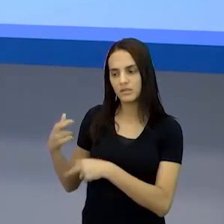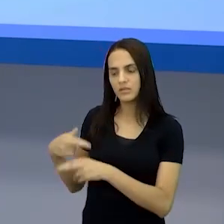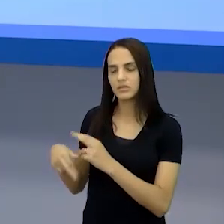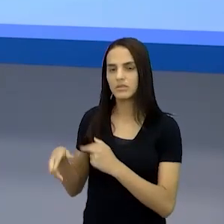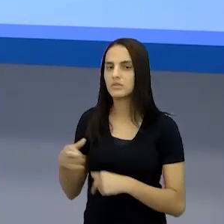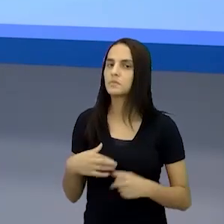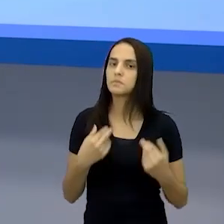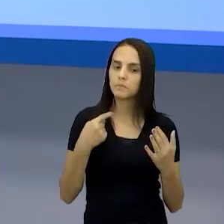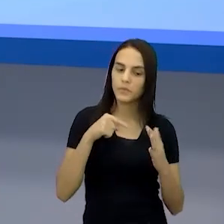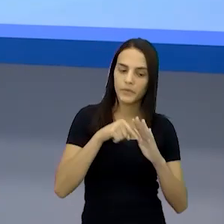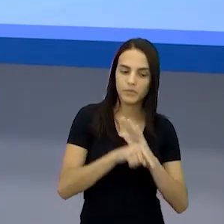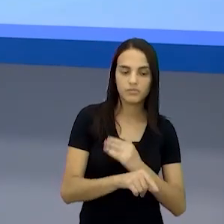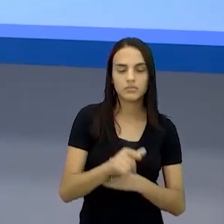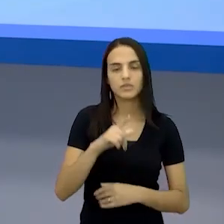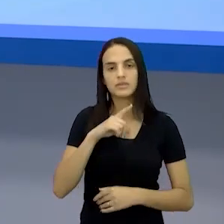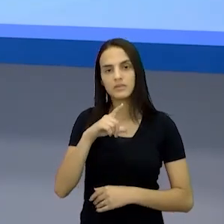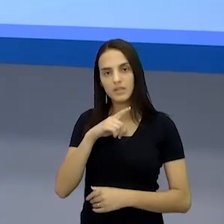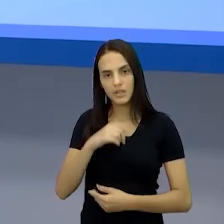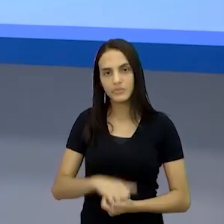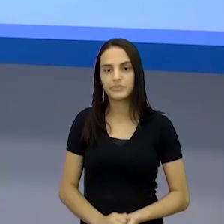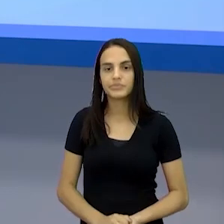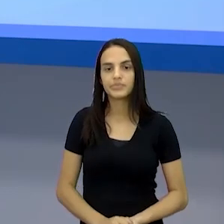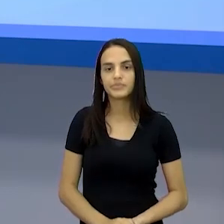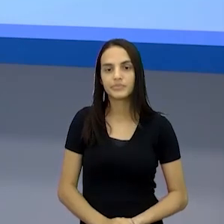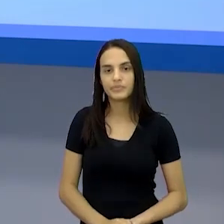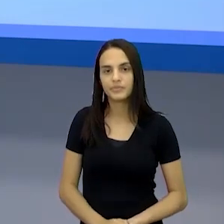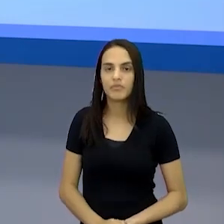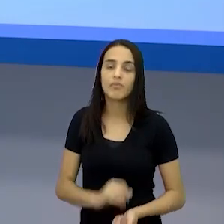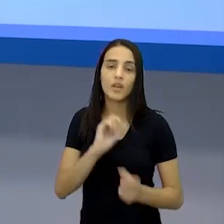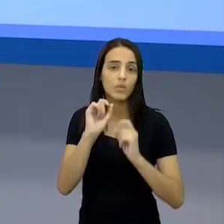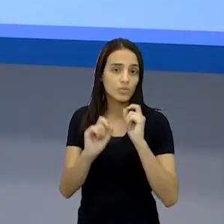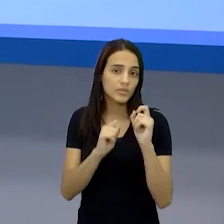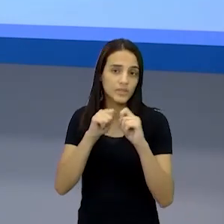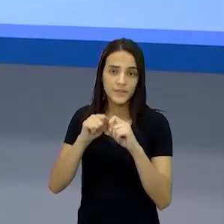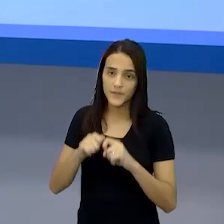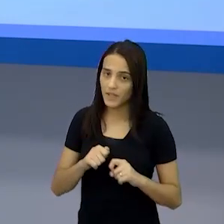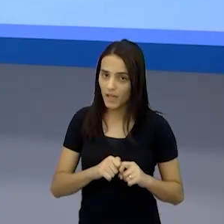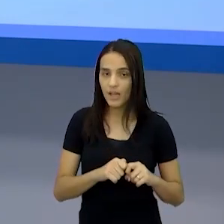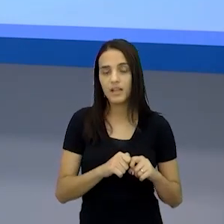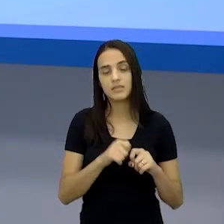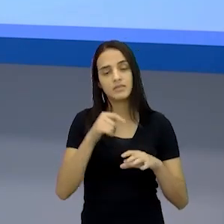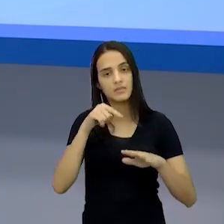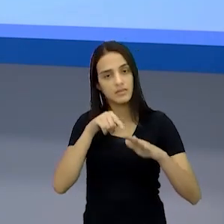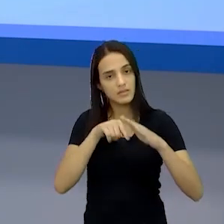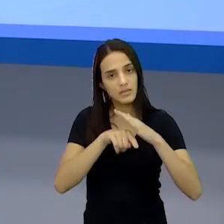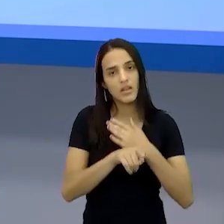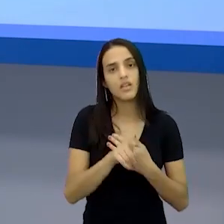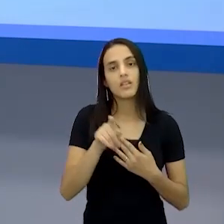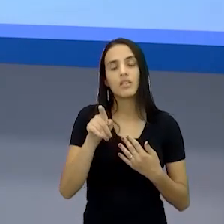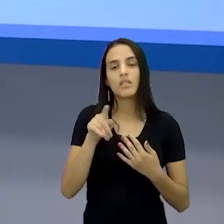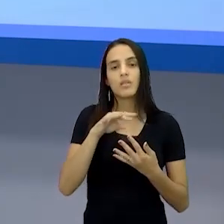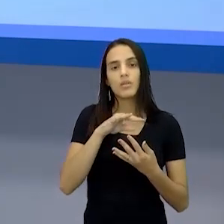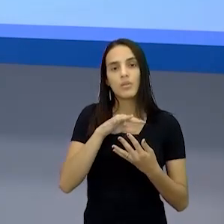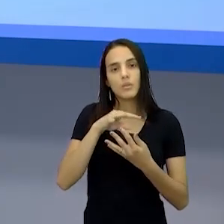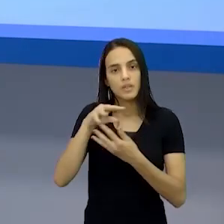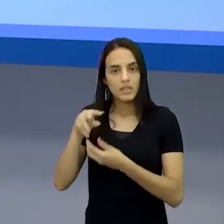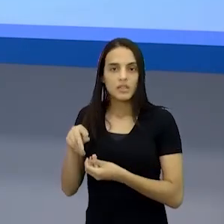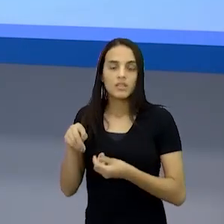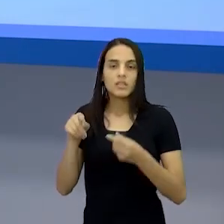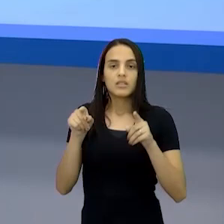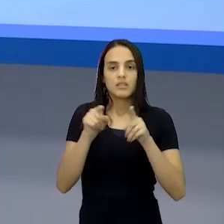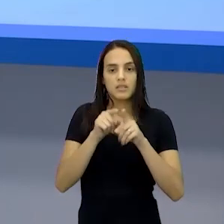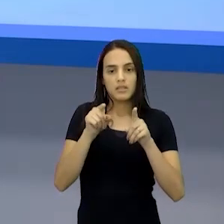muito profunda dessa questão aí do que se faz das dinâmicas internas do planeta com o que nós temos